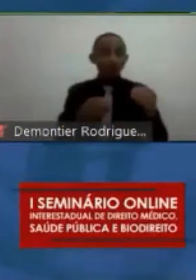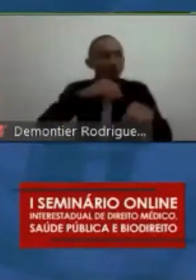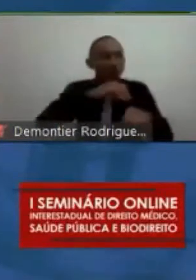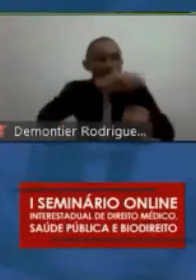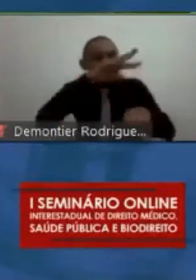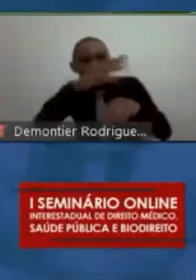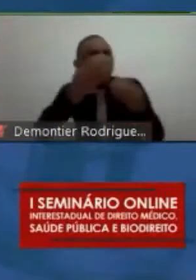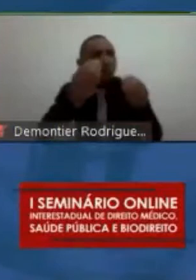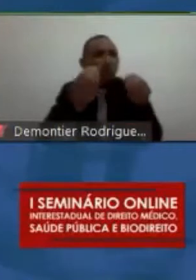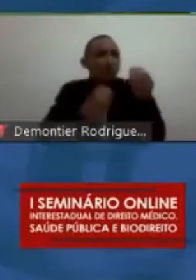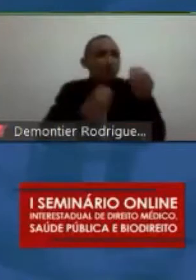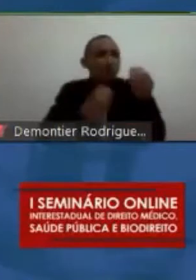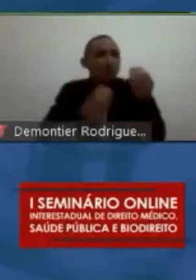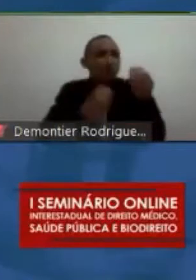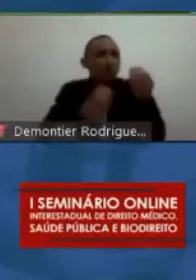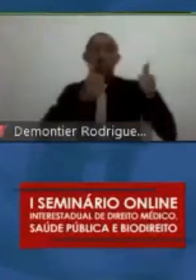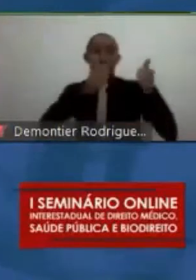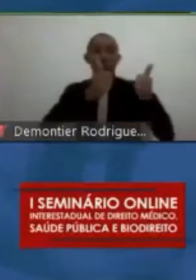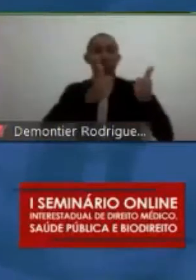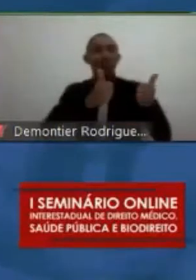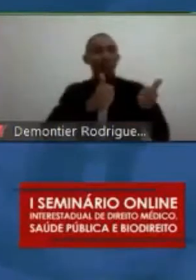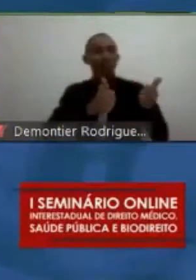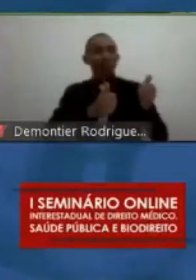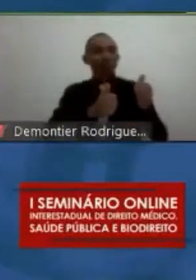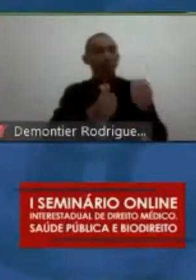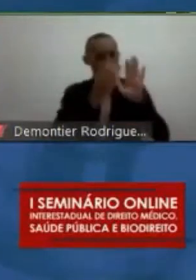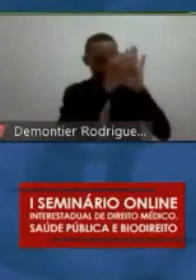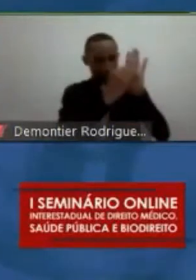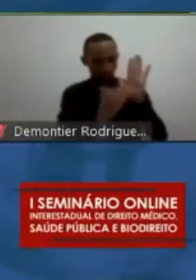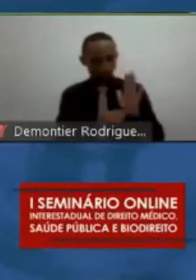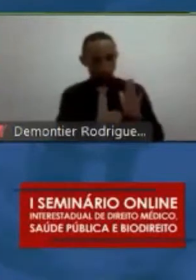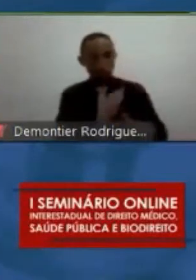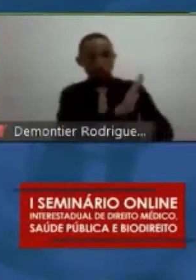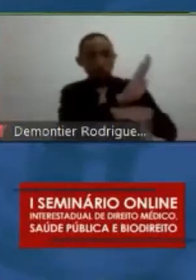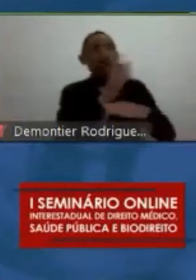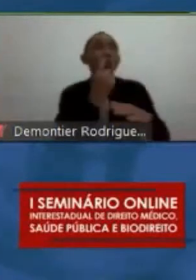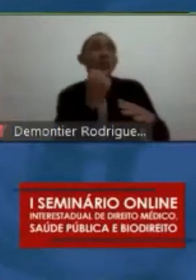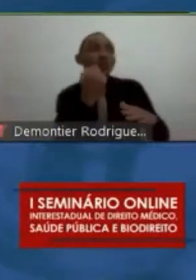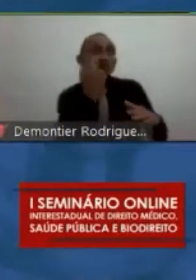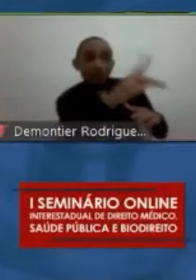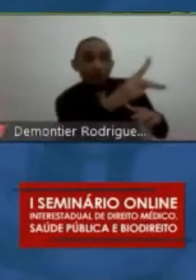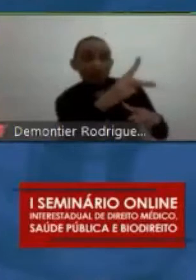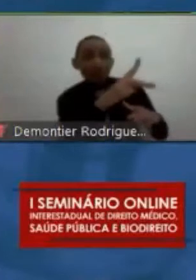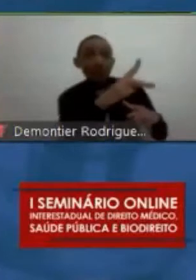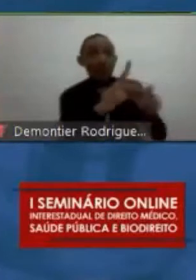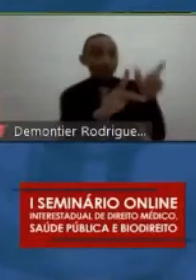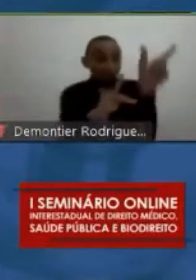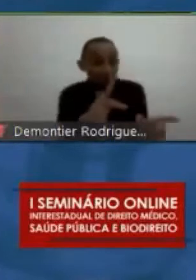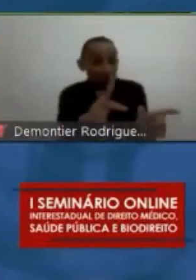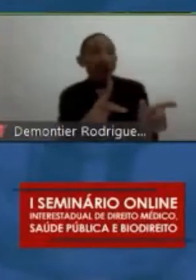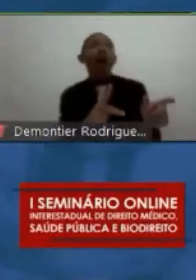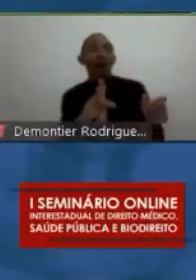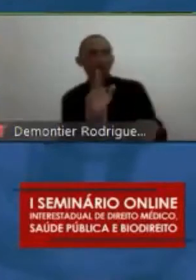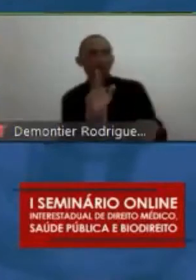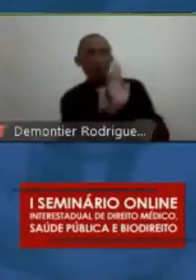para a implementação desse protocolo, desse processo de gerenciamento do sangue, considerado já as situações